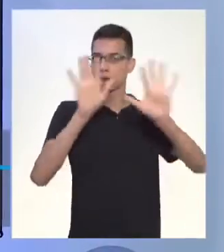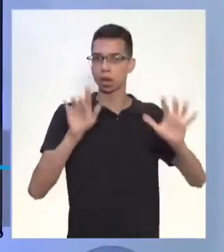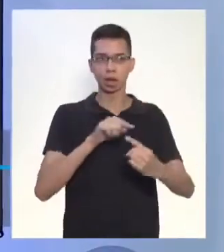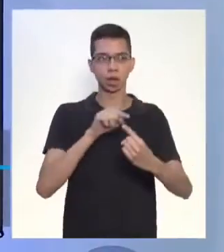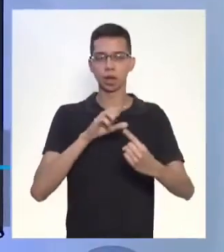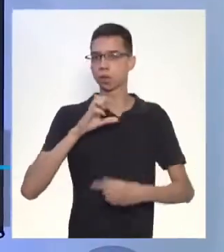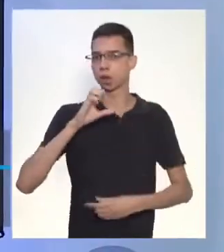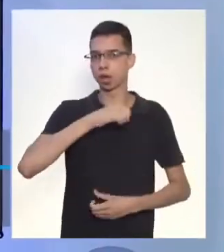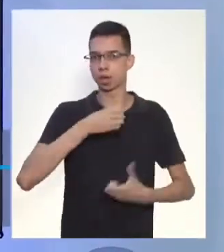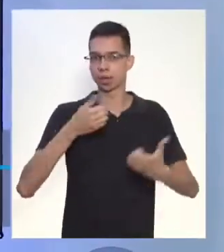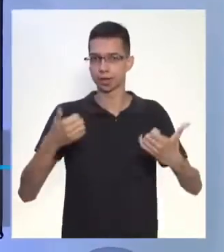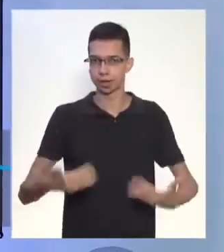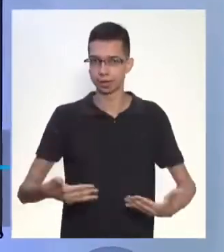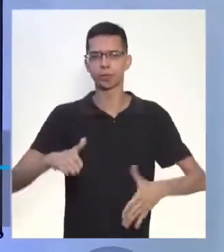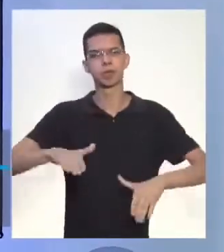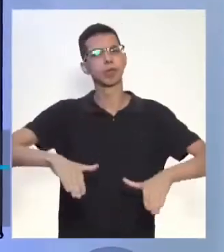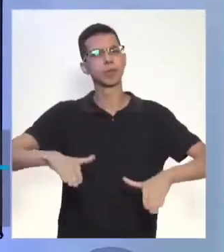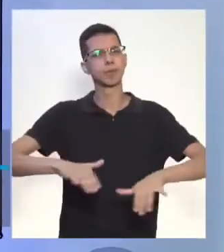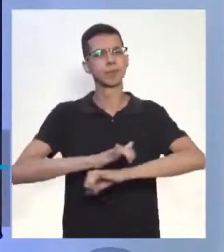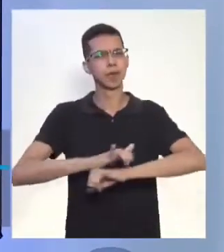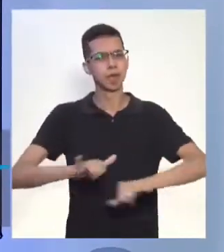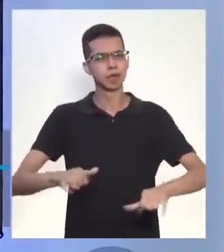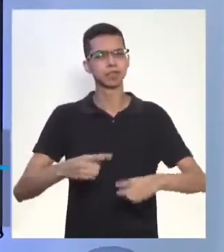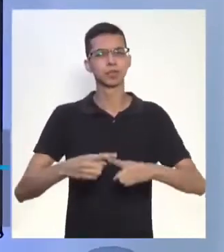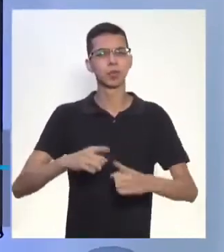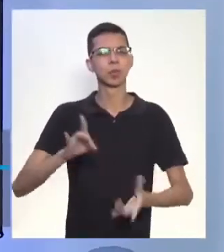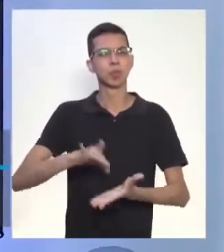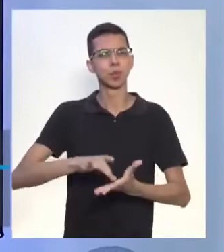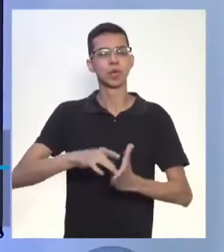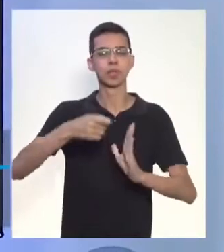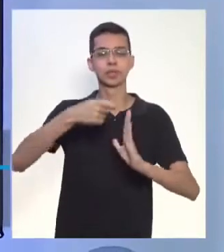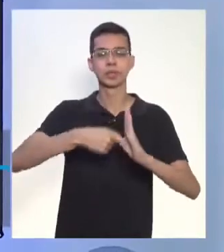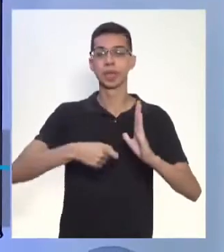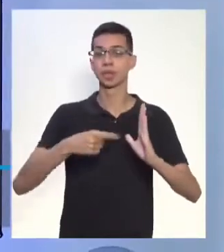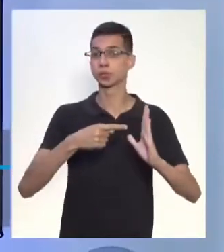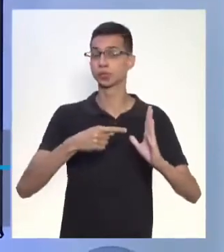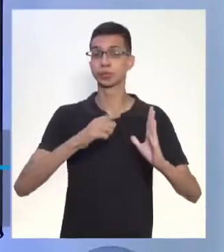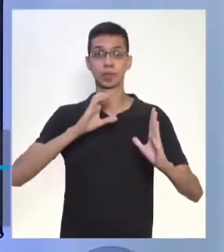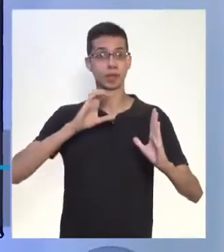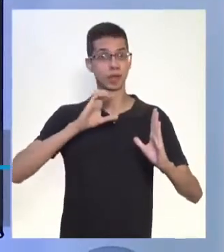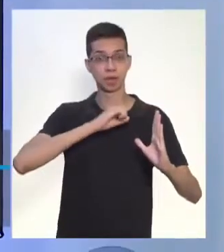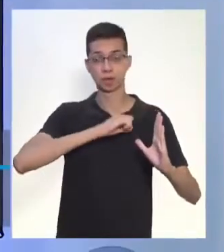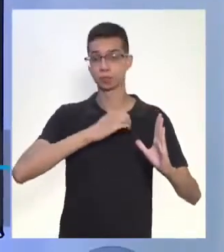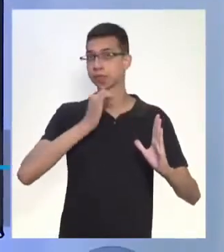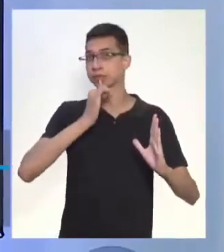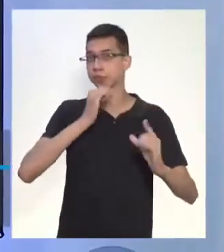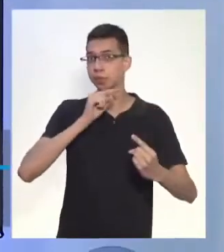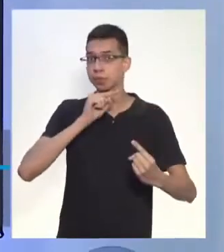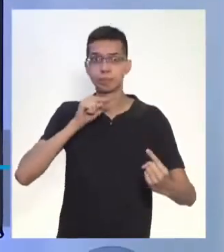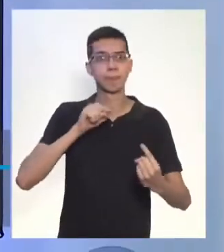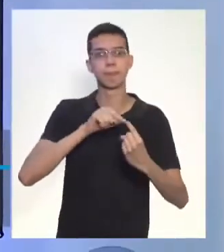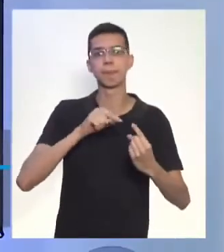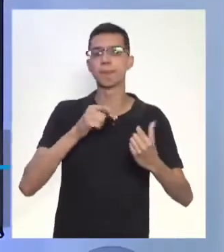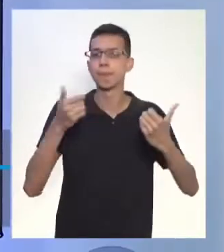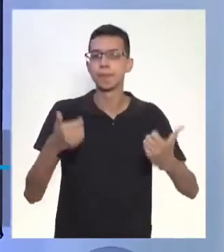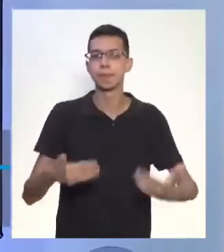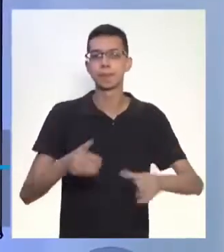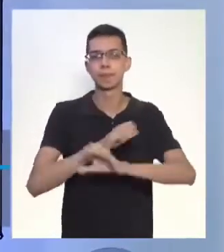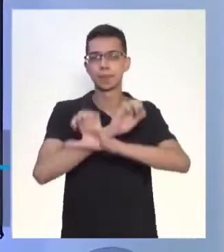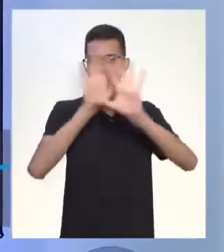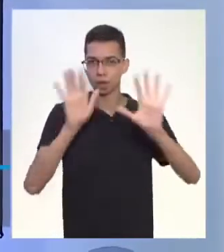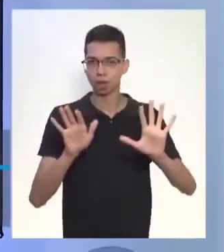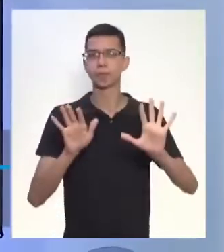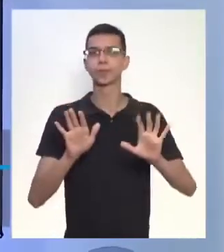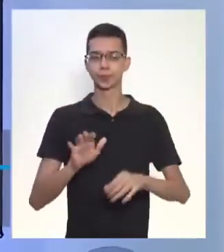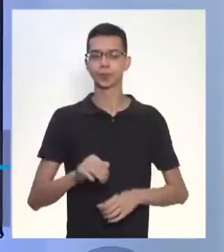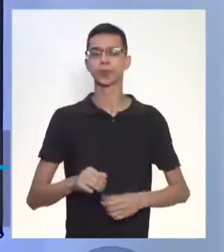notícias, por ser um fato e um texto direto, então, usa a linguagem já, vamos falar assim, direto do dicionário,